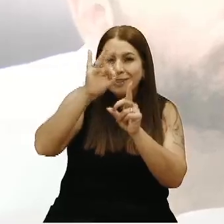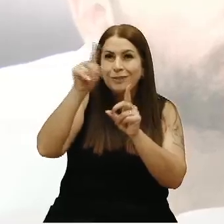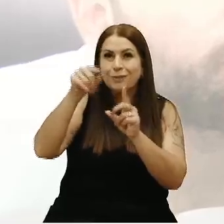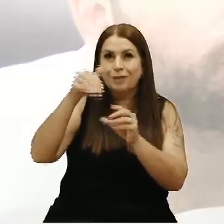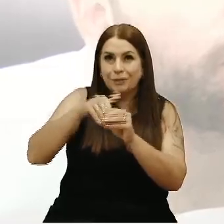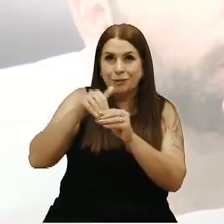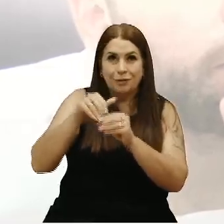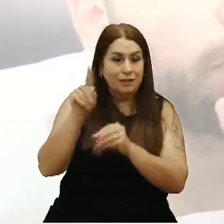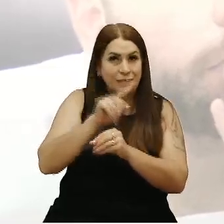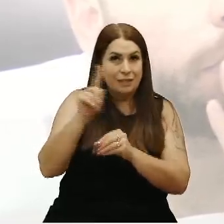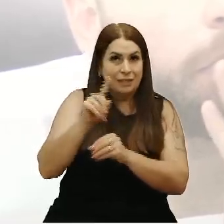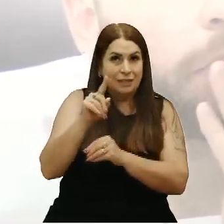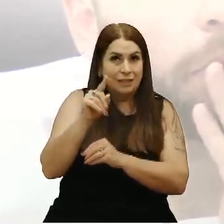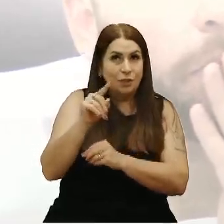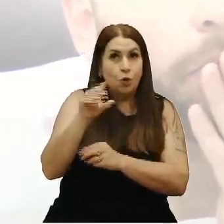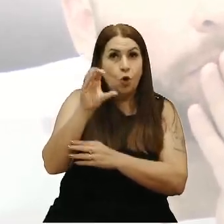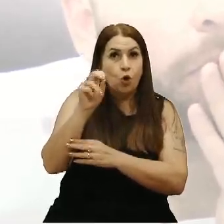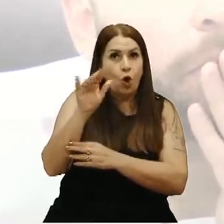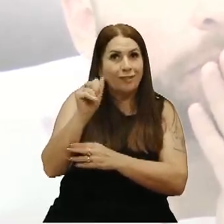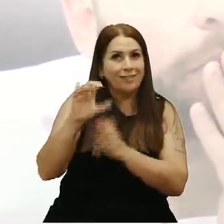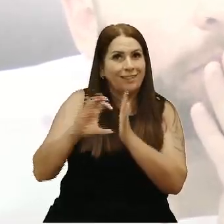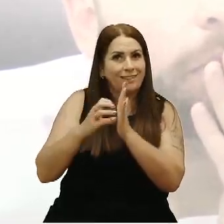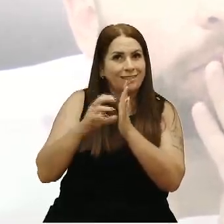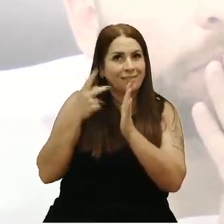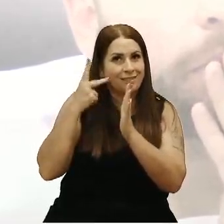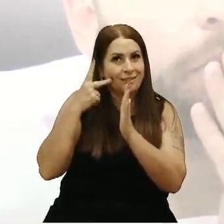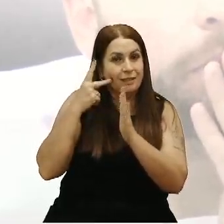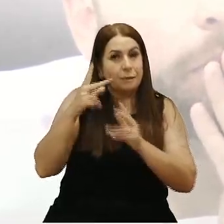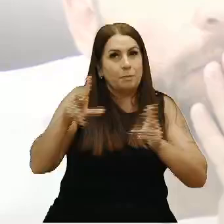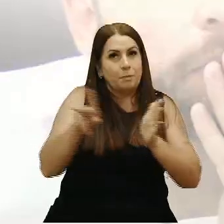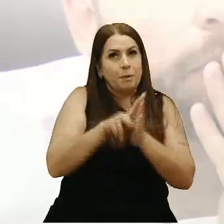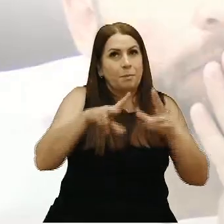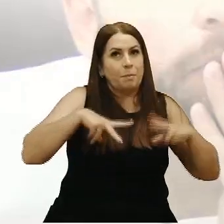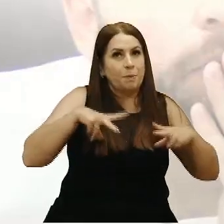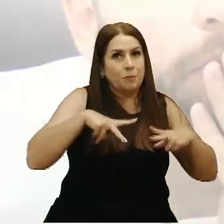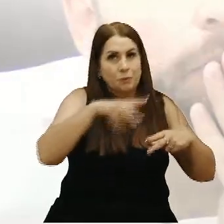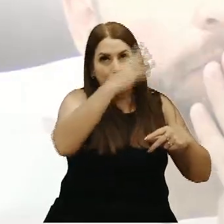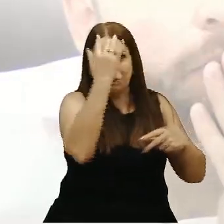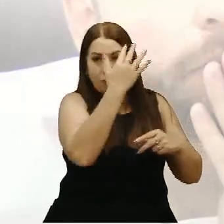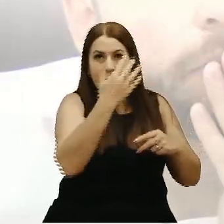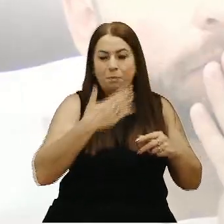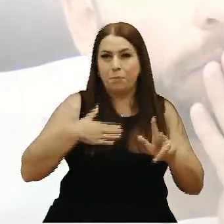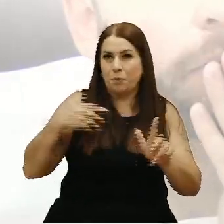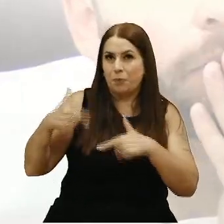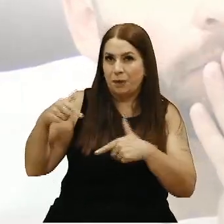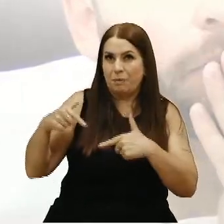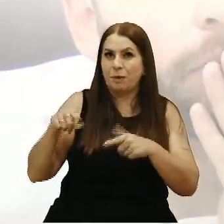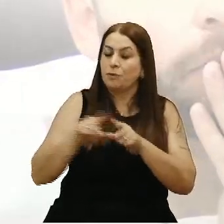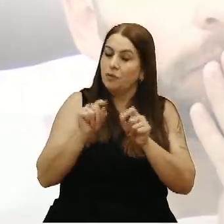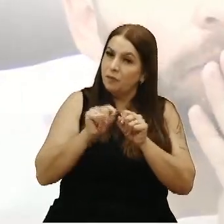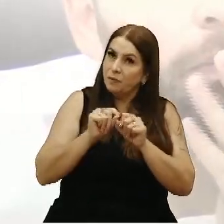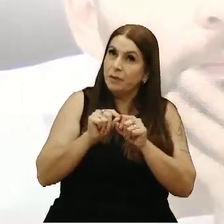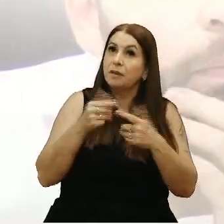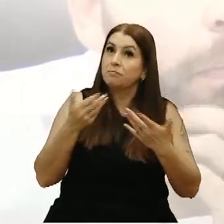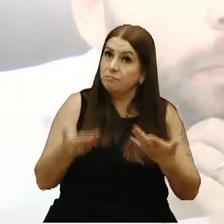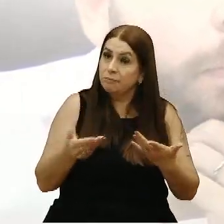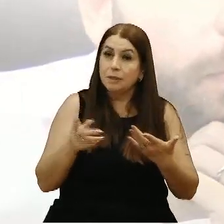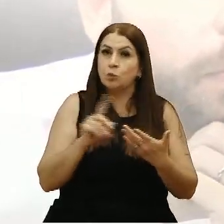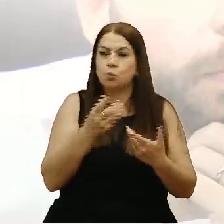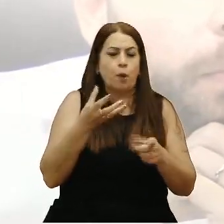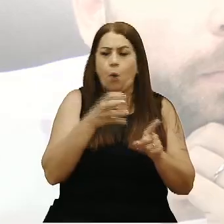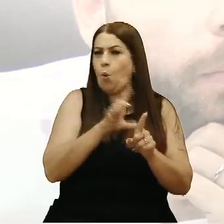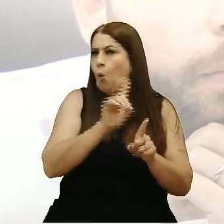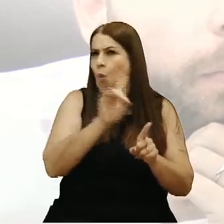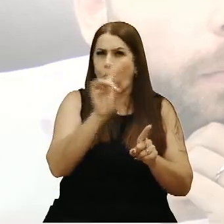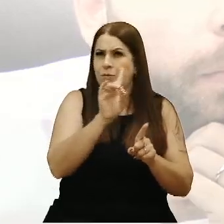e nem foi uma cota partidária, foi uma cota pessoal do prefeito Adiló pelo meu trabalho que eu tinha feito. Então, eu não sou